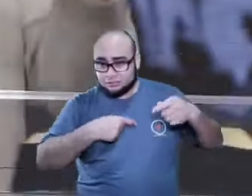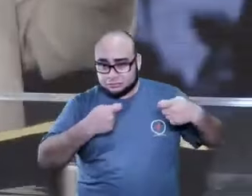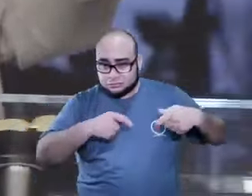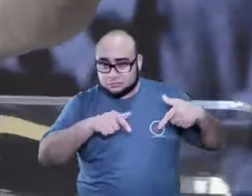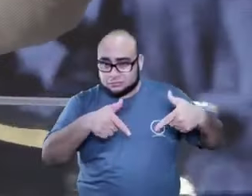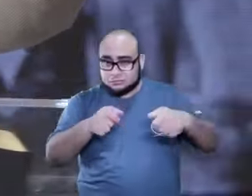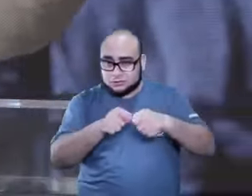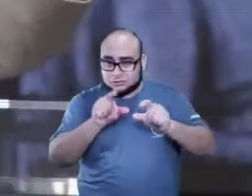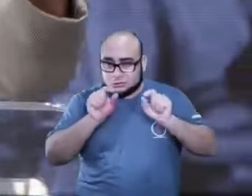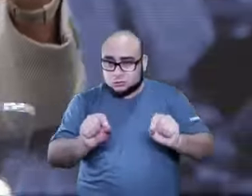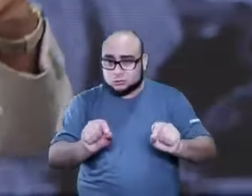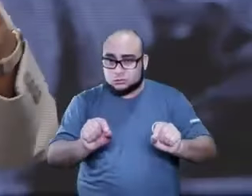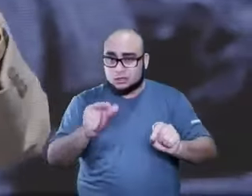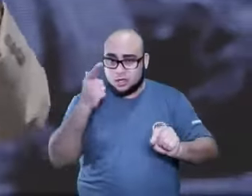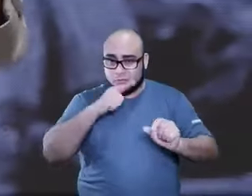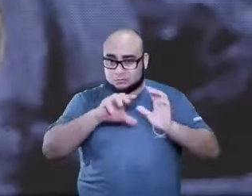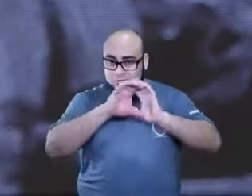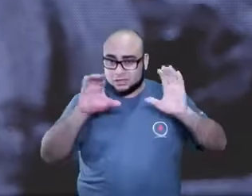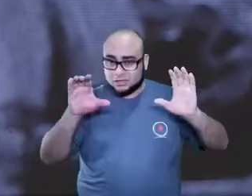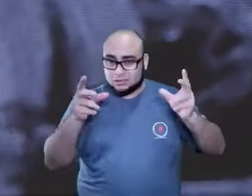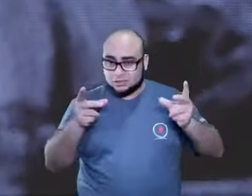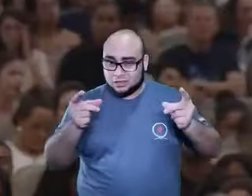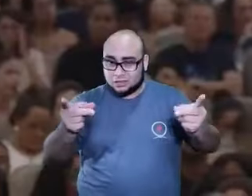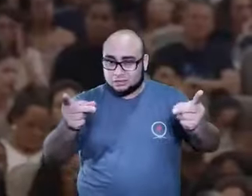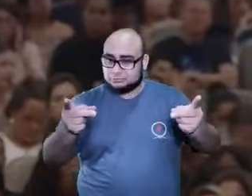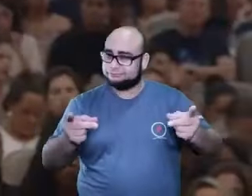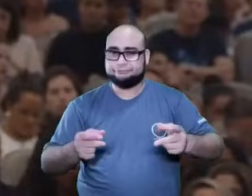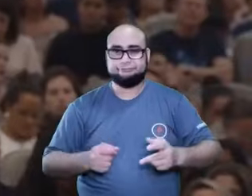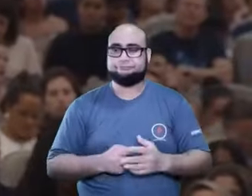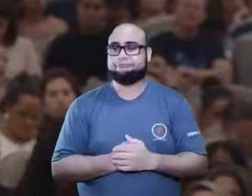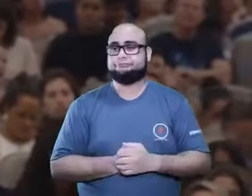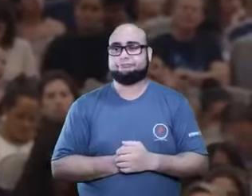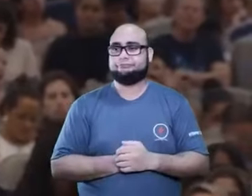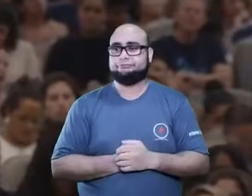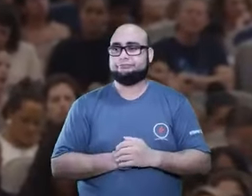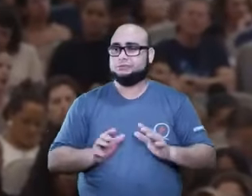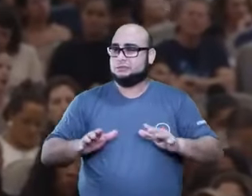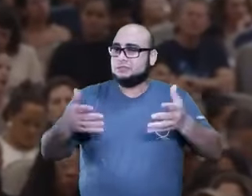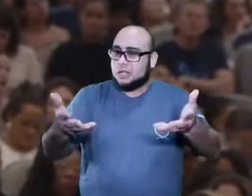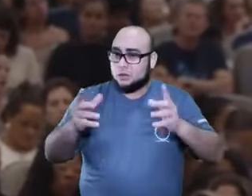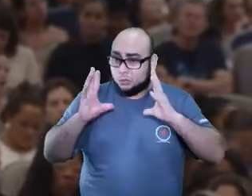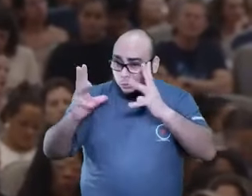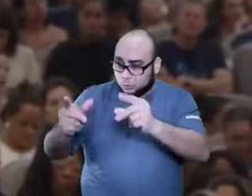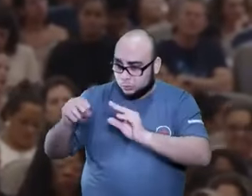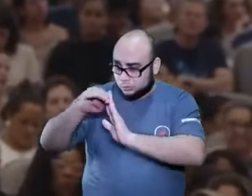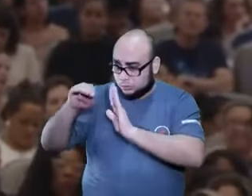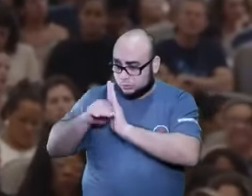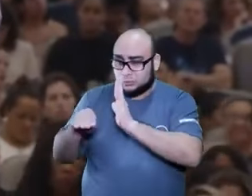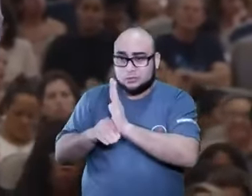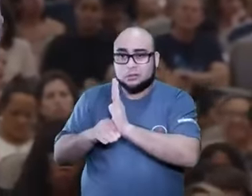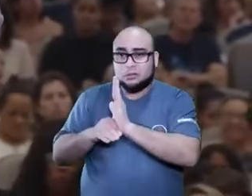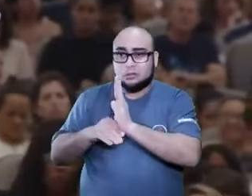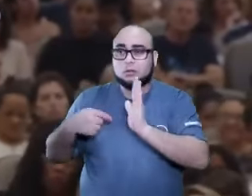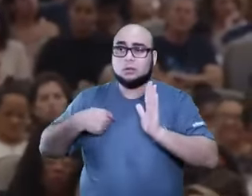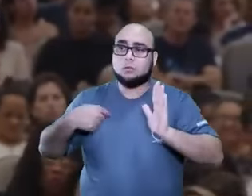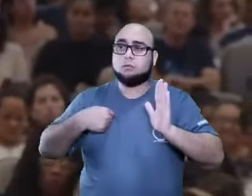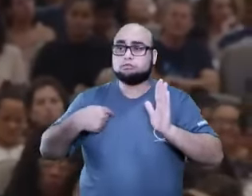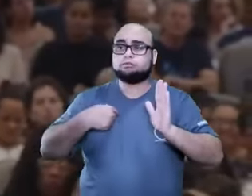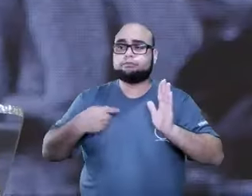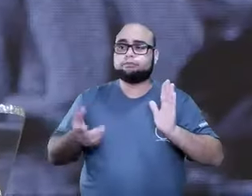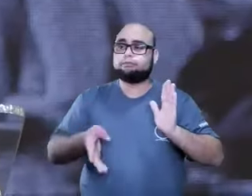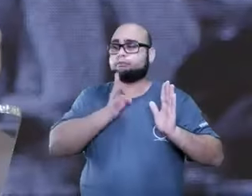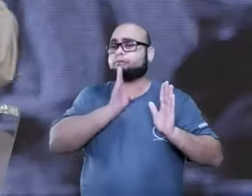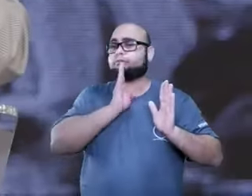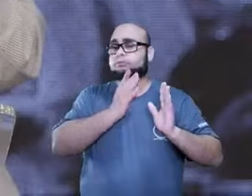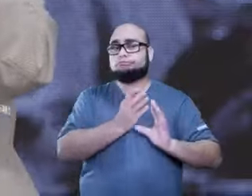para herdar a vida eterna? Ah, então, tudo isso guardei desde a minha